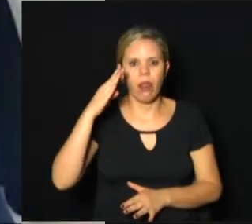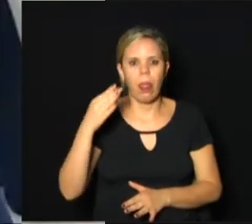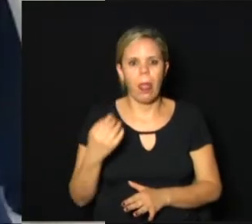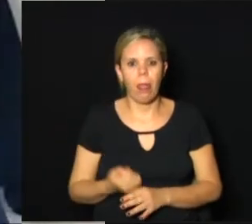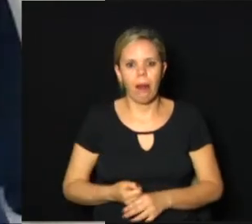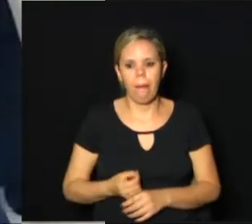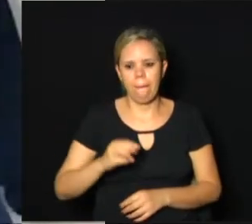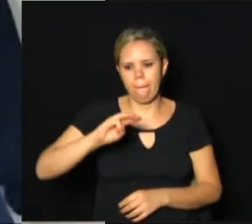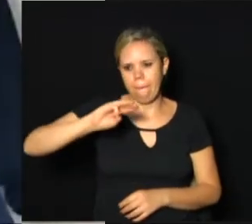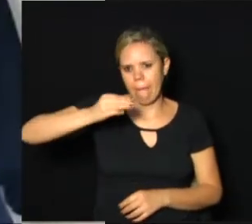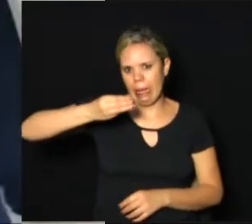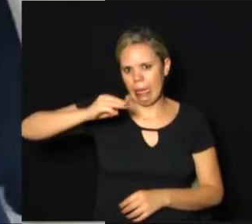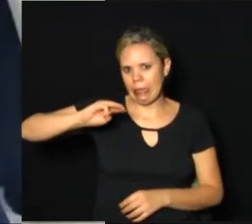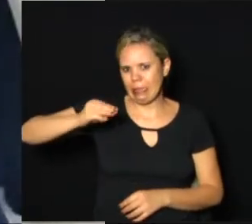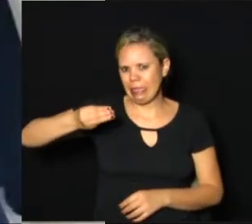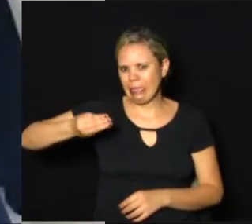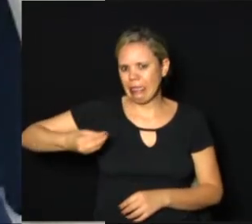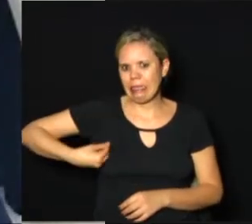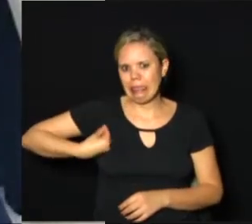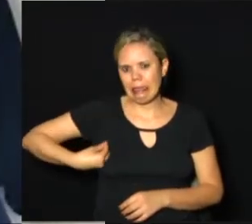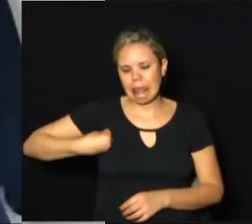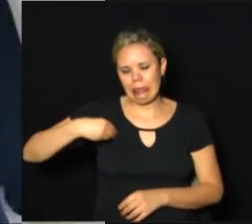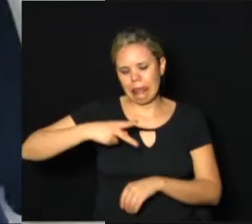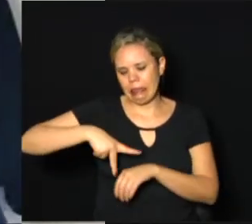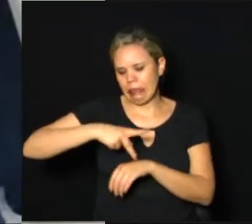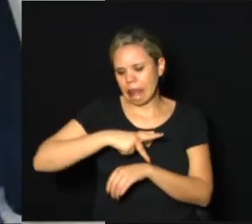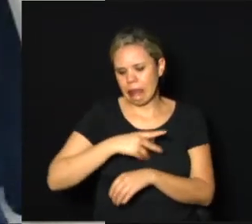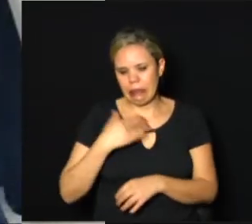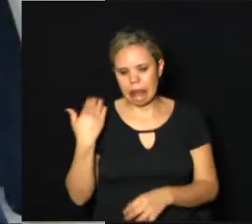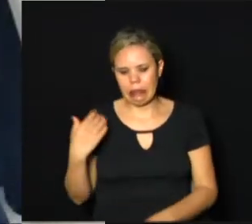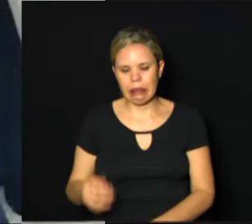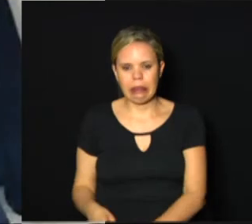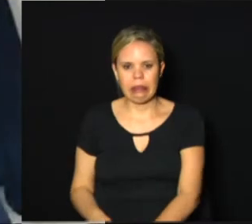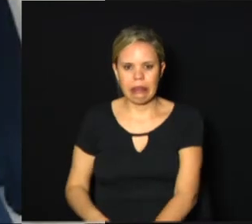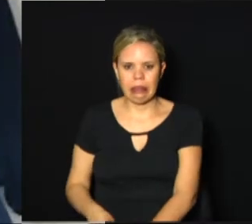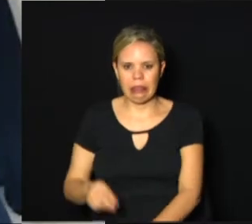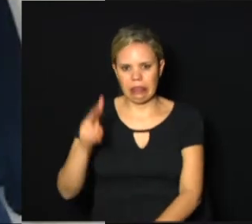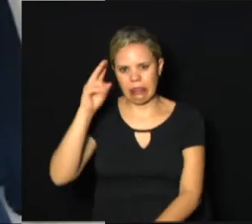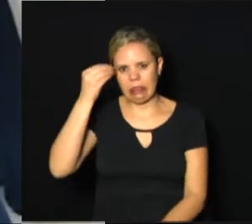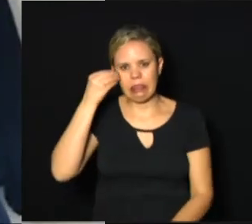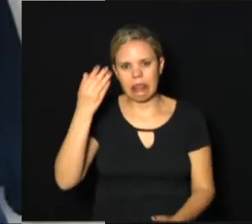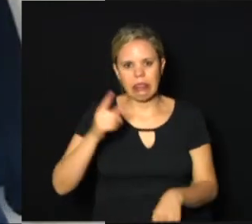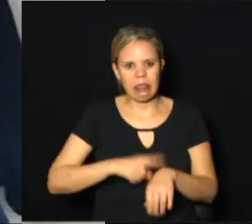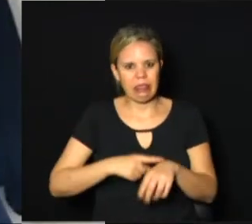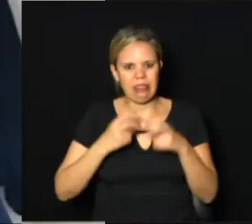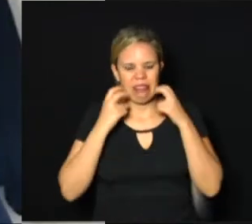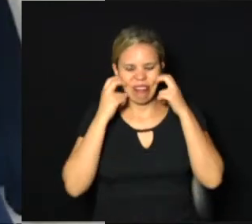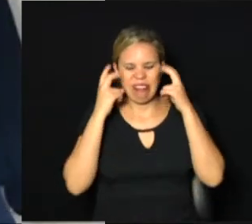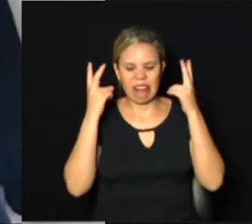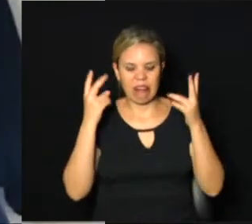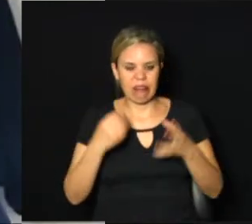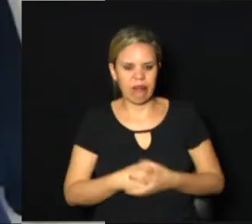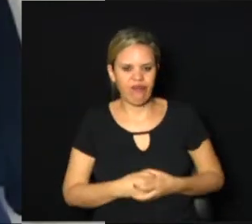custou milhares e milhares de vidas nesse país e que não vai passar para a história como um momento de